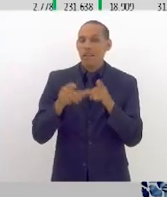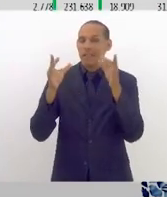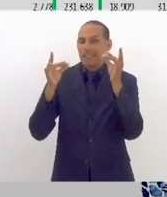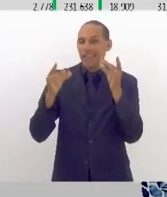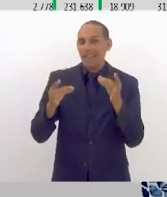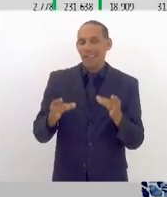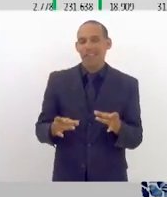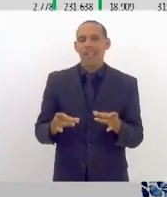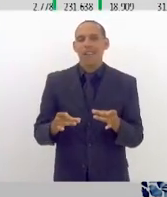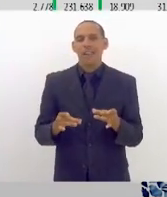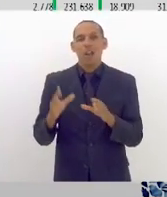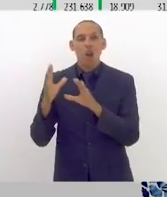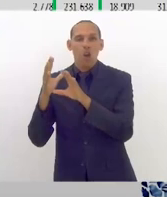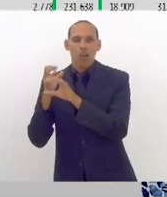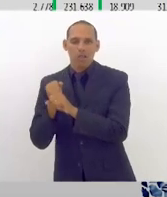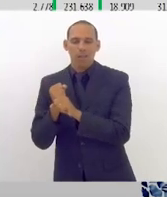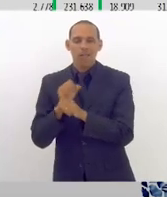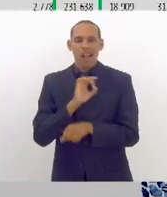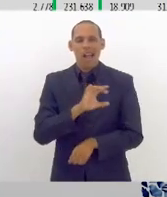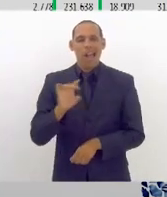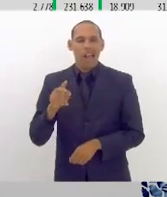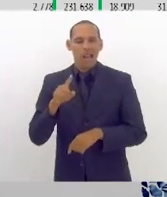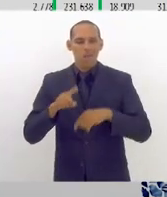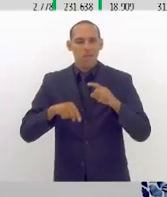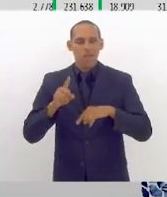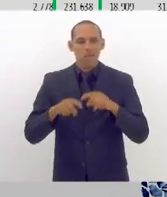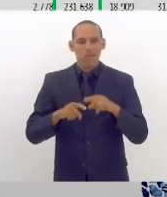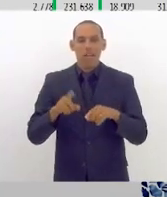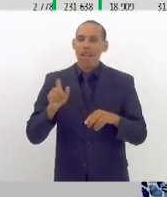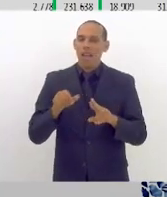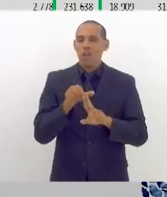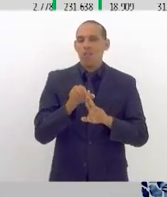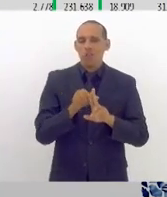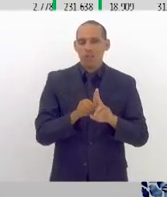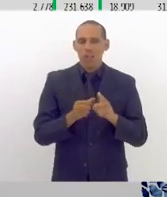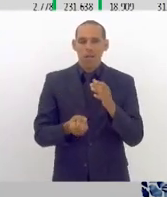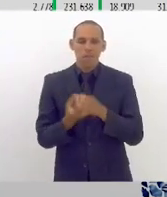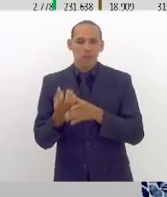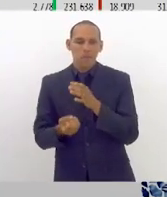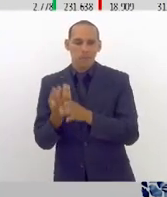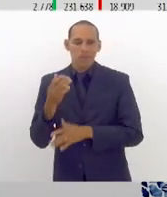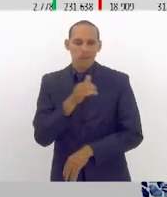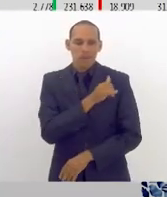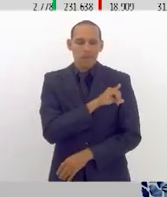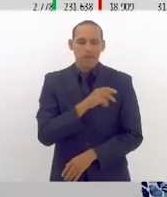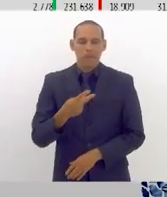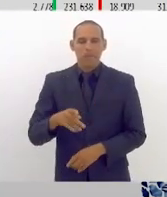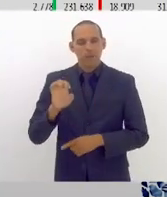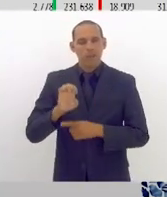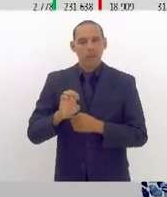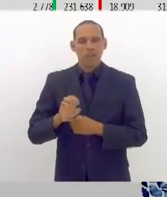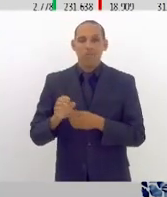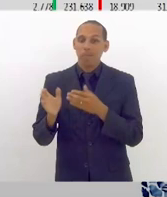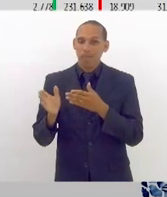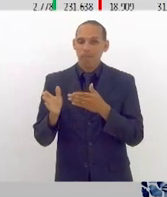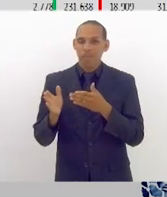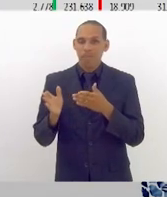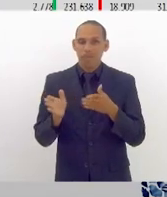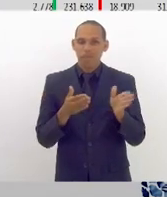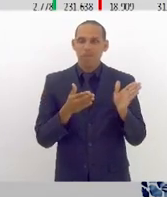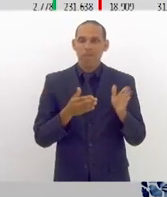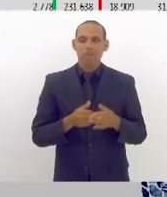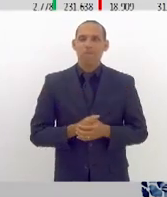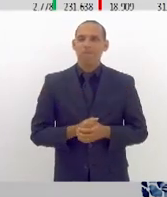total por produto que é que é produzido pelas unidades produtoras do Estado do Rio de Janeiro seguindo o último